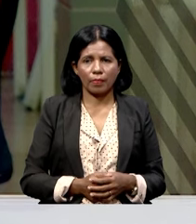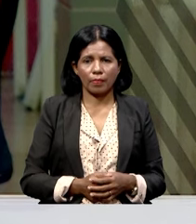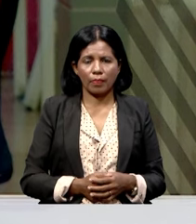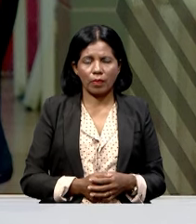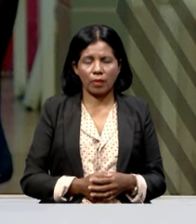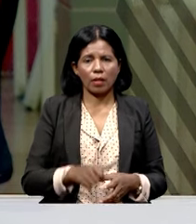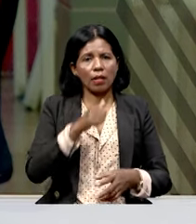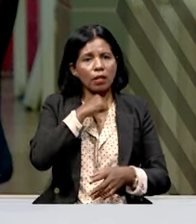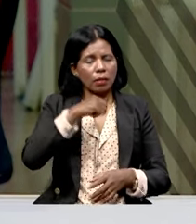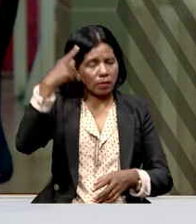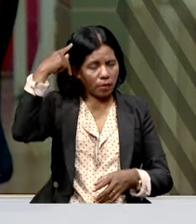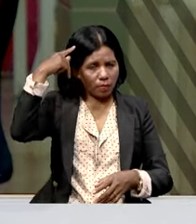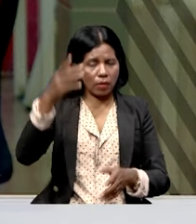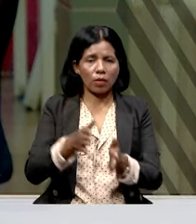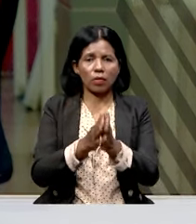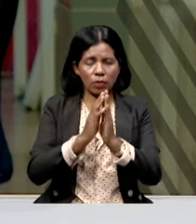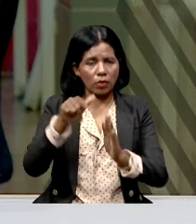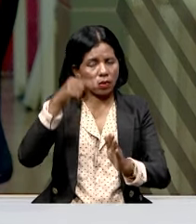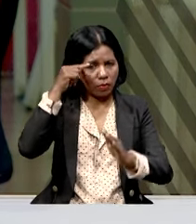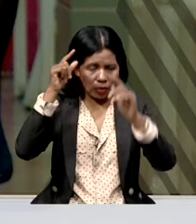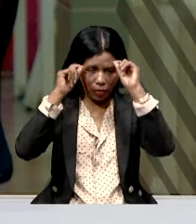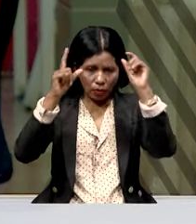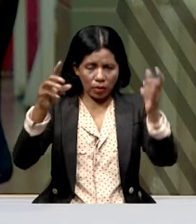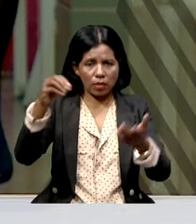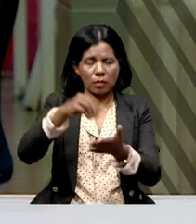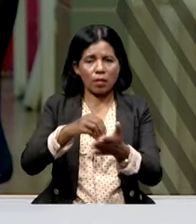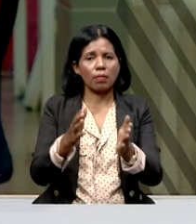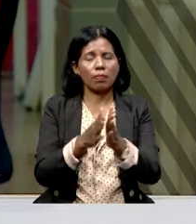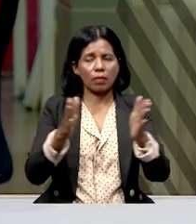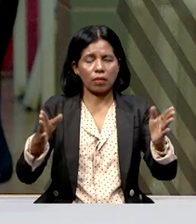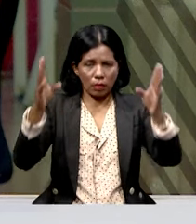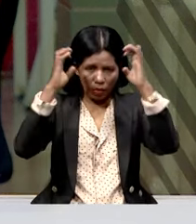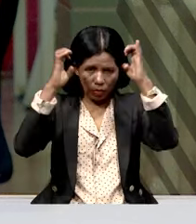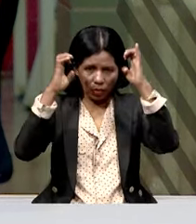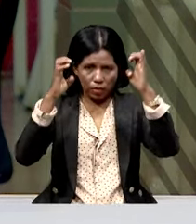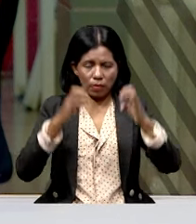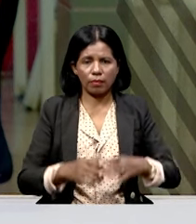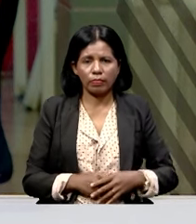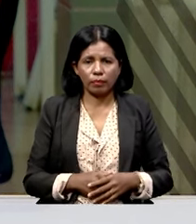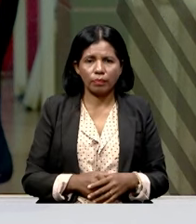Sua Santidade Papa Francisco, o seu governo Timor-Leste, investe em casa e setor educação.